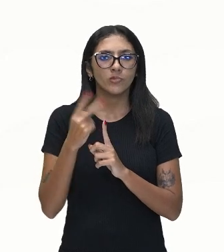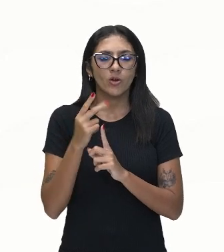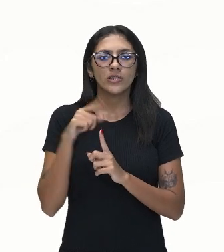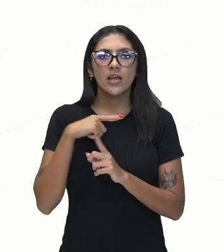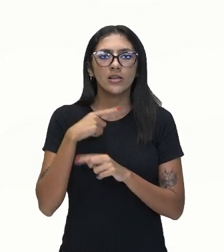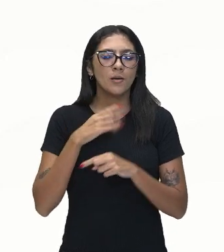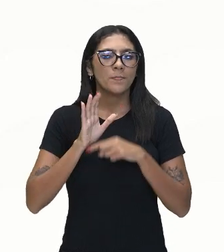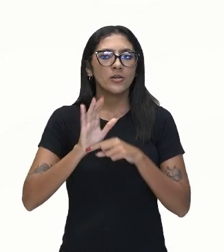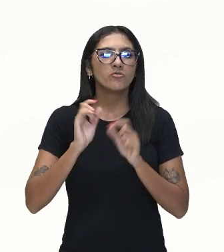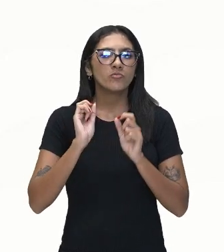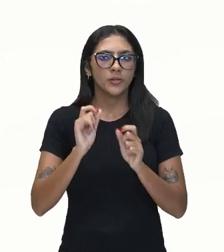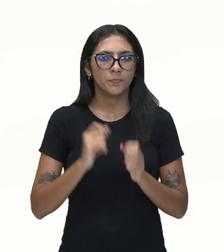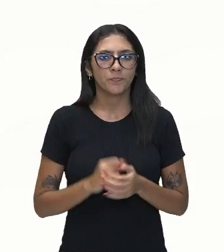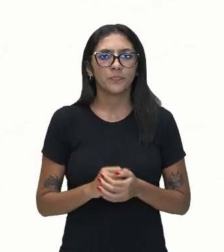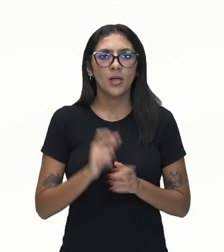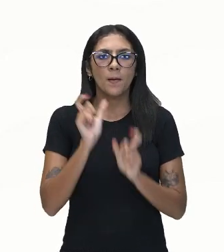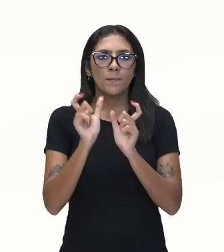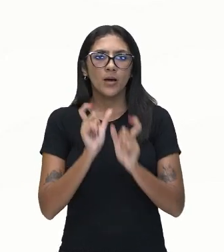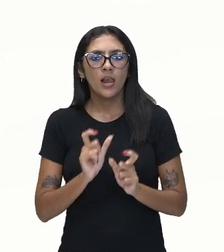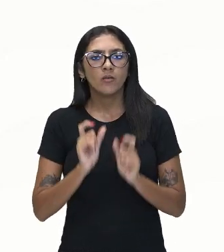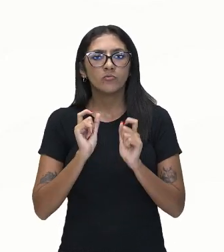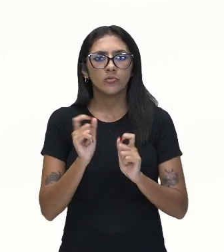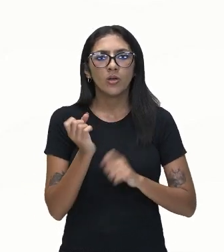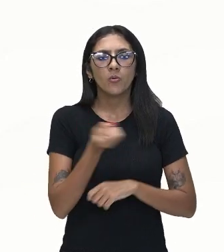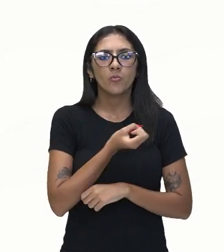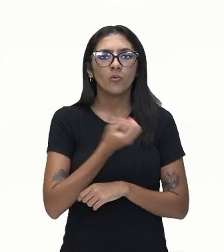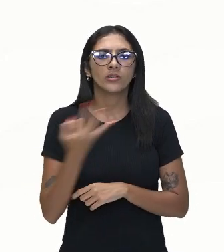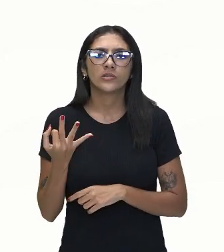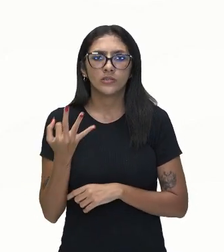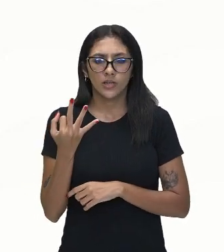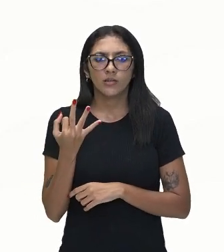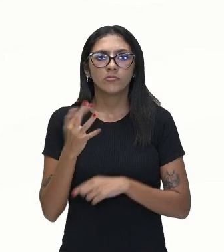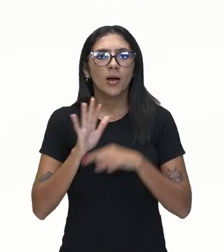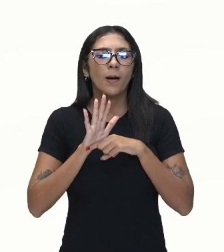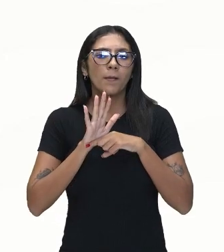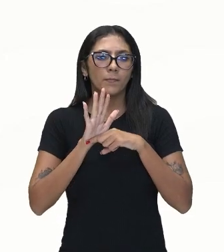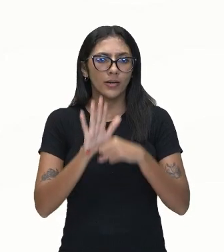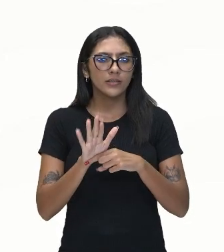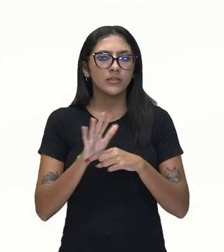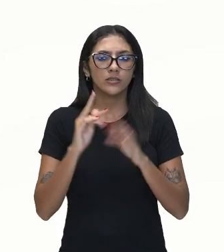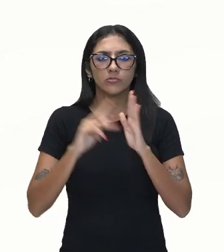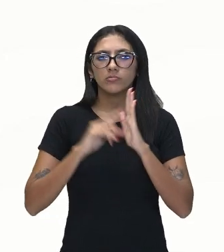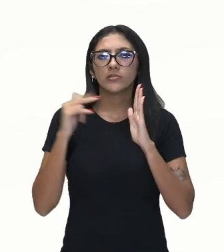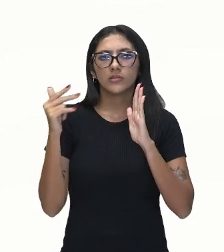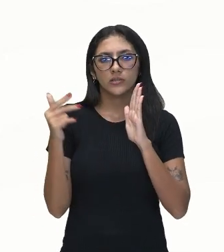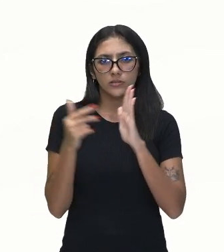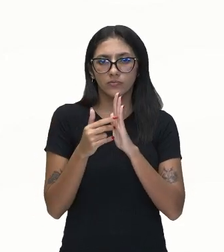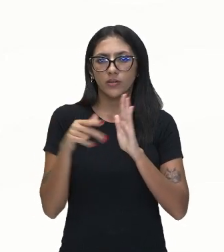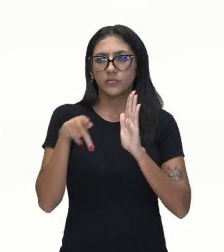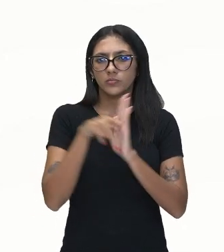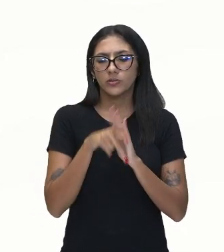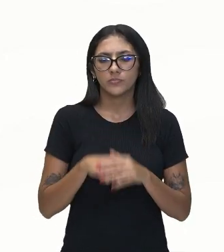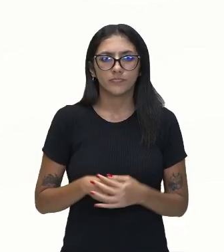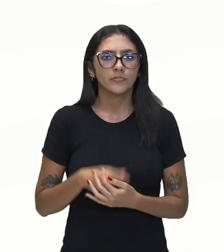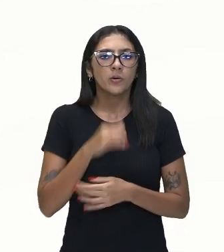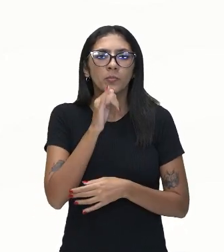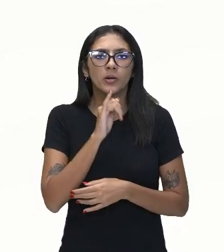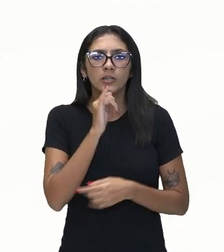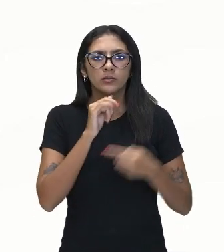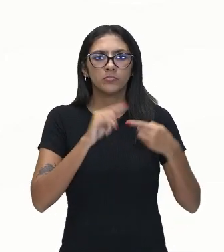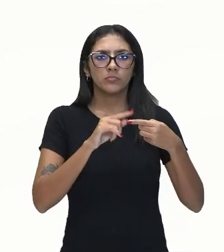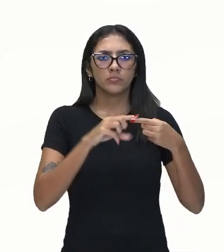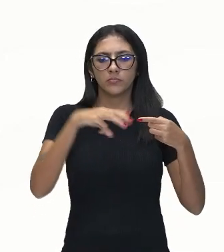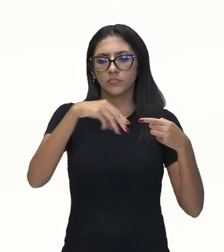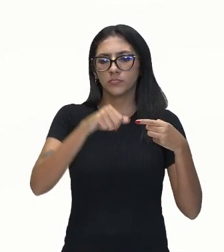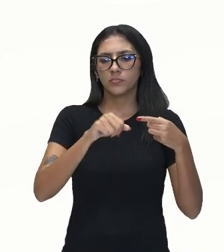indicam palavras o quê? Numéricas, vão expressar um determinado sentido. Por exemplo, mais